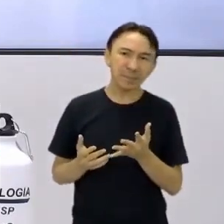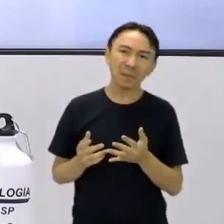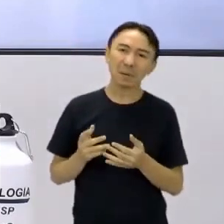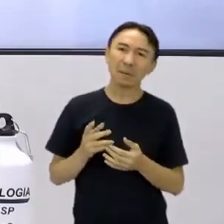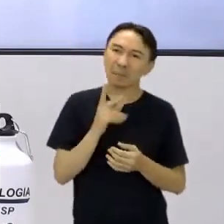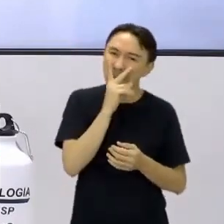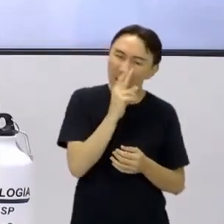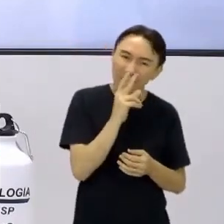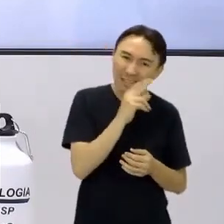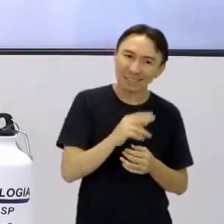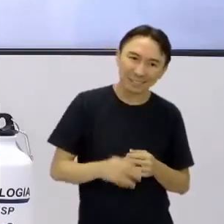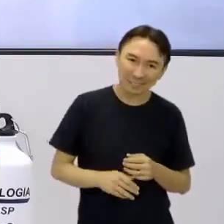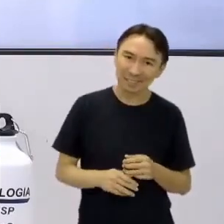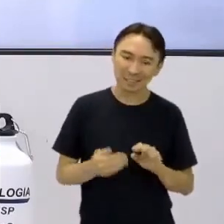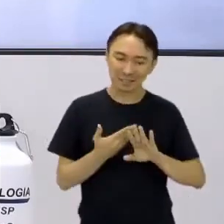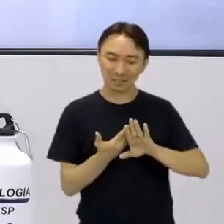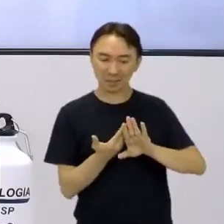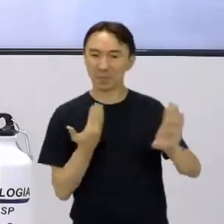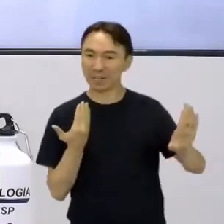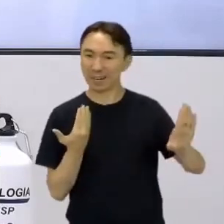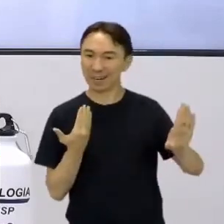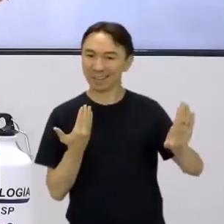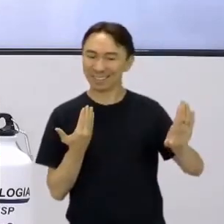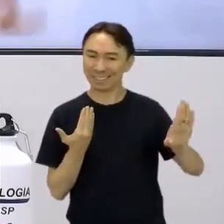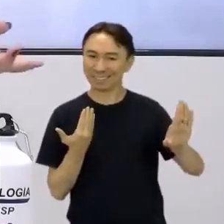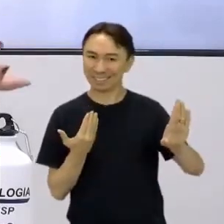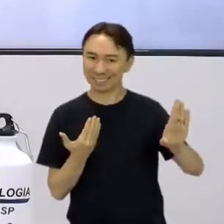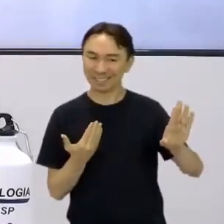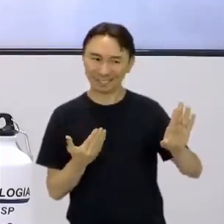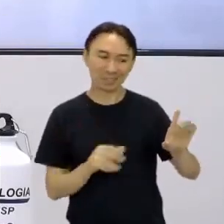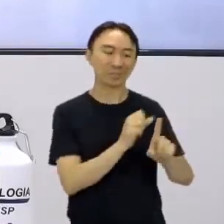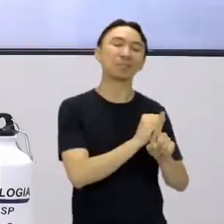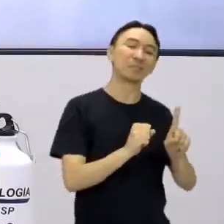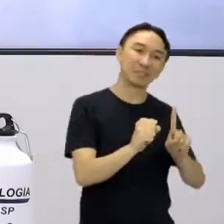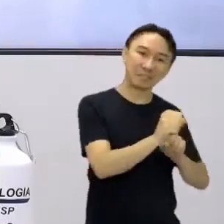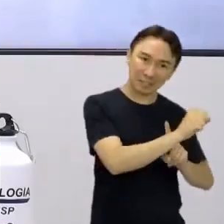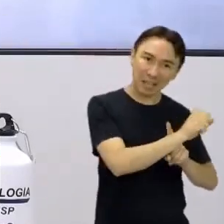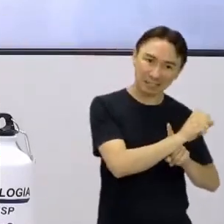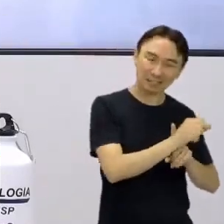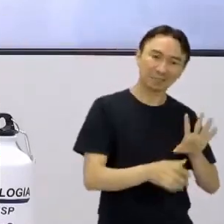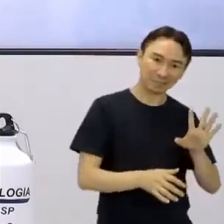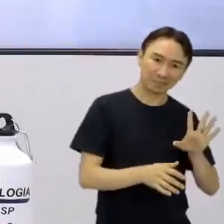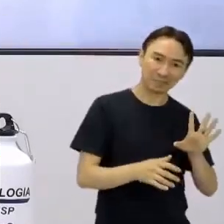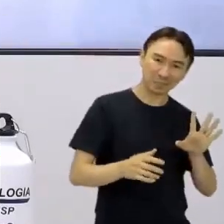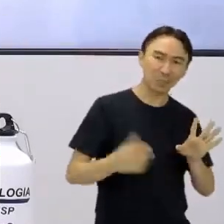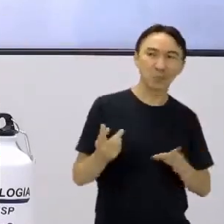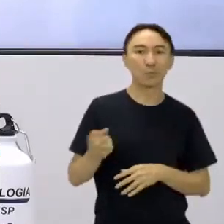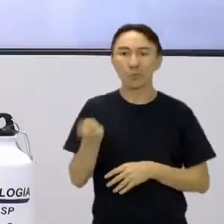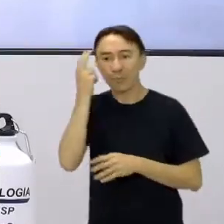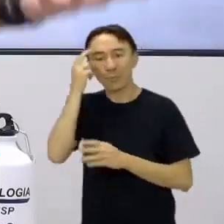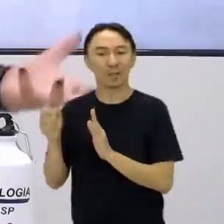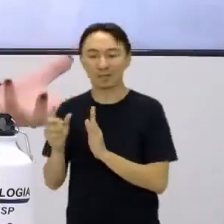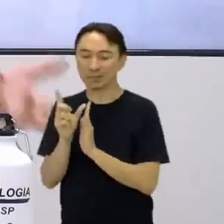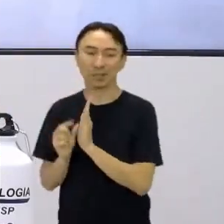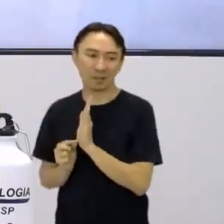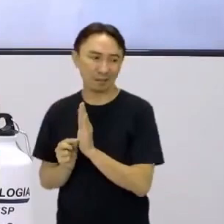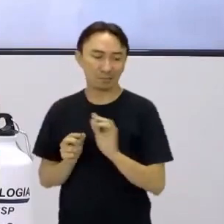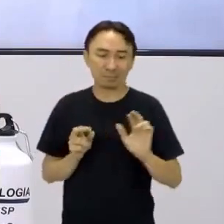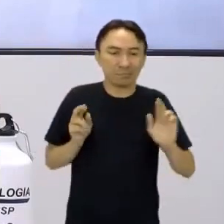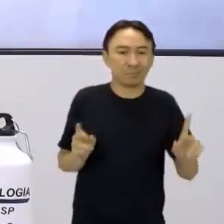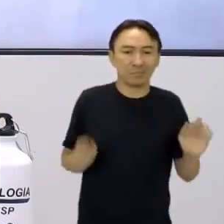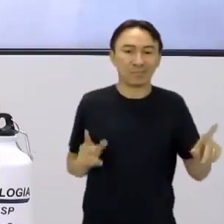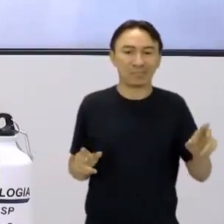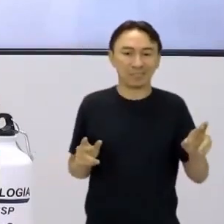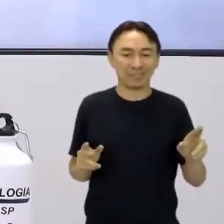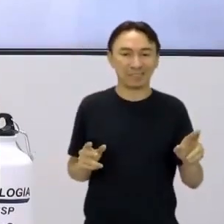separada da nossa cultura de sociedade, porque ela tem regras e hábitos, costumes e práticas muito específicas